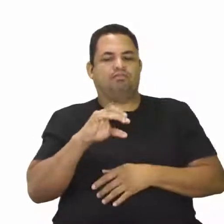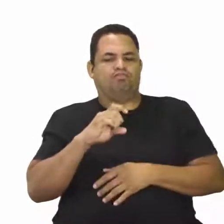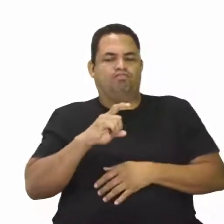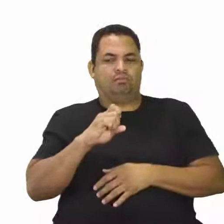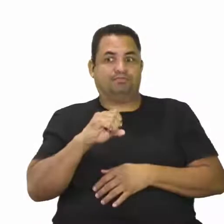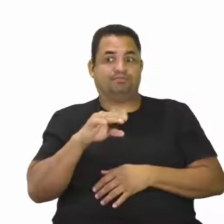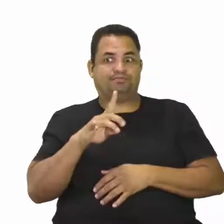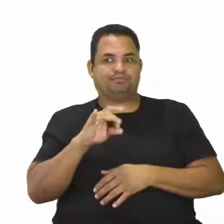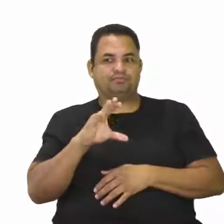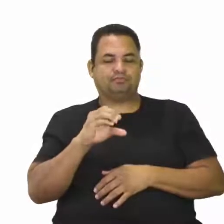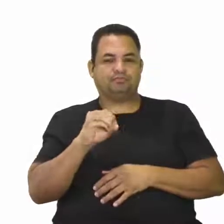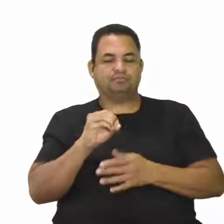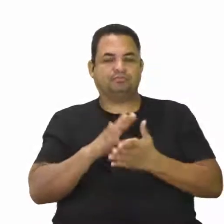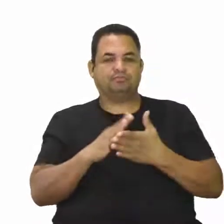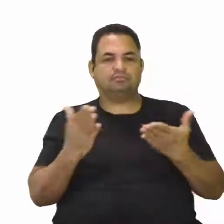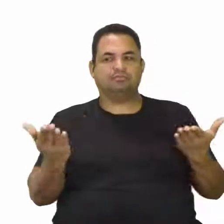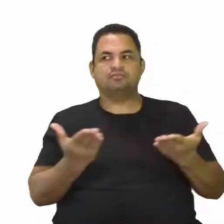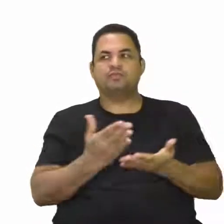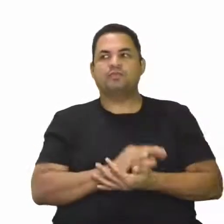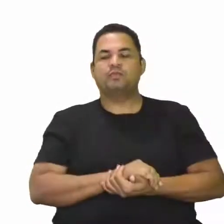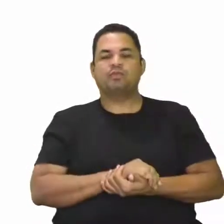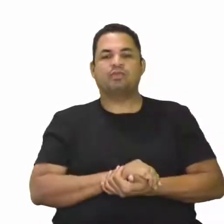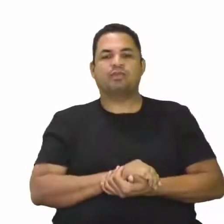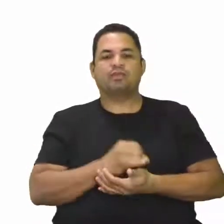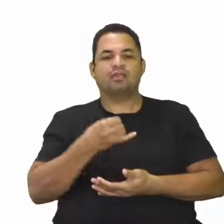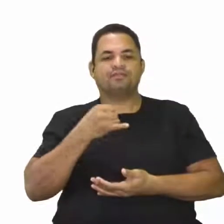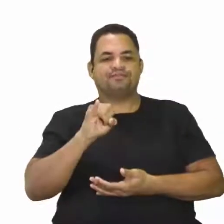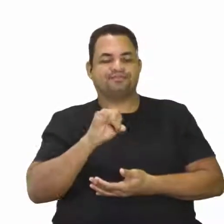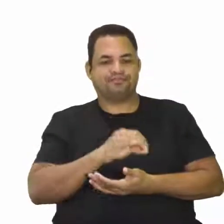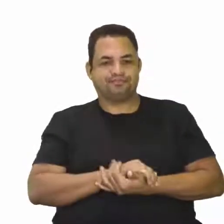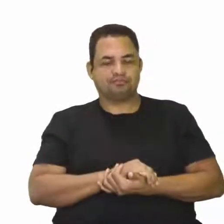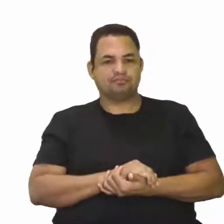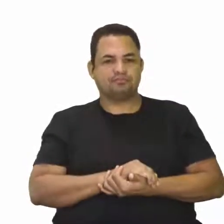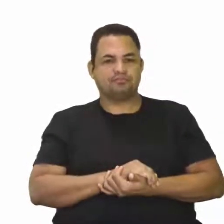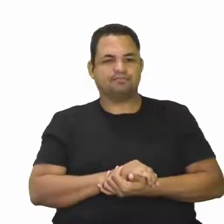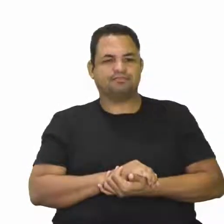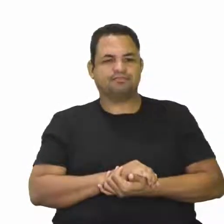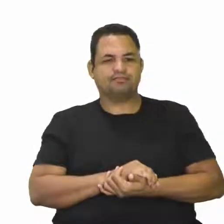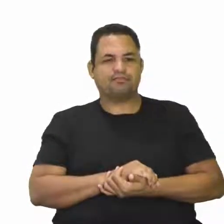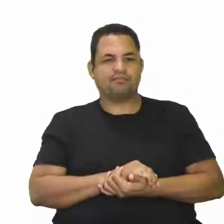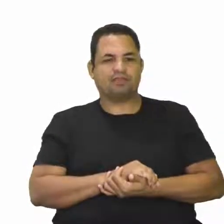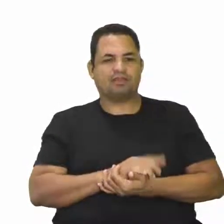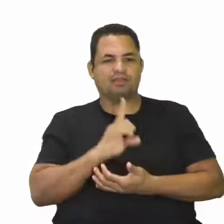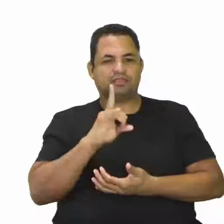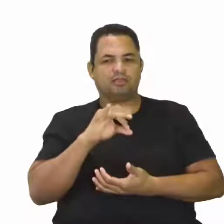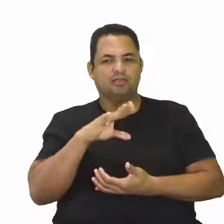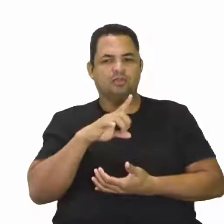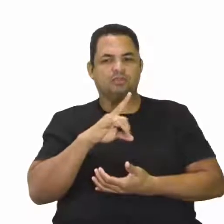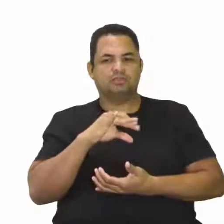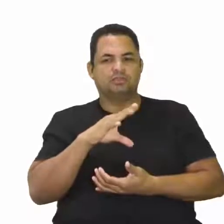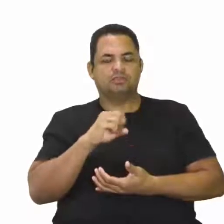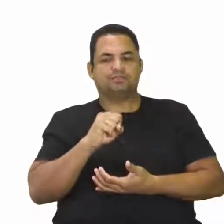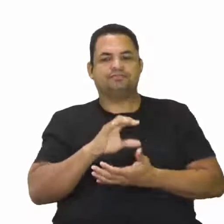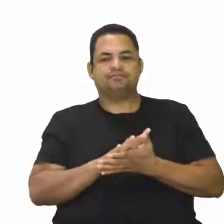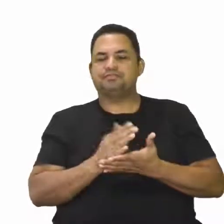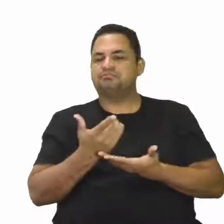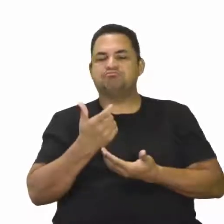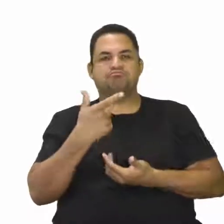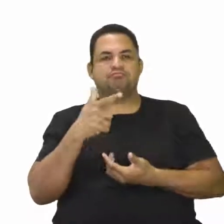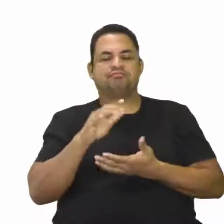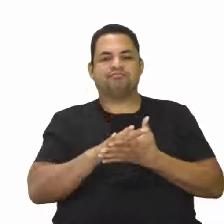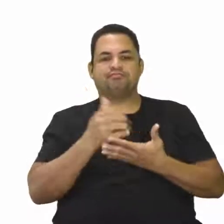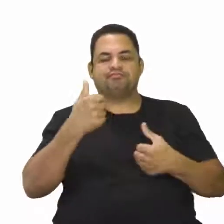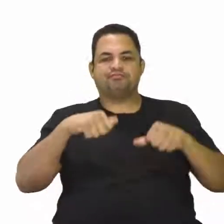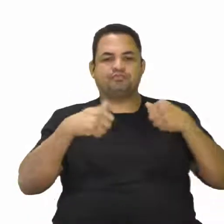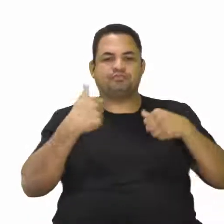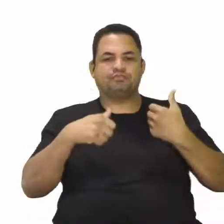é adjetivo demonstrativo. Se você observar, os outros demonstrativos, eles não estão se referindo a nenhuma qualidade.